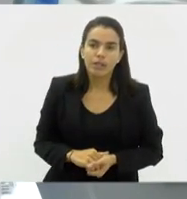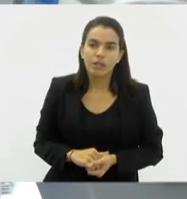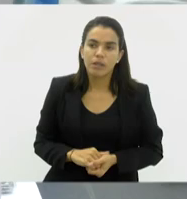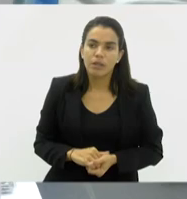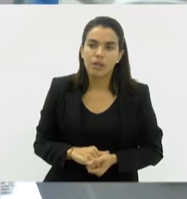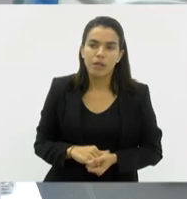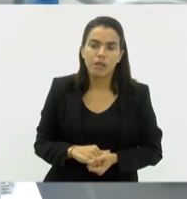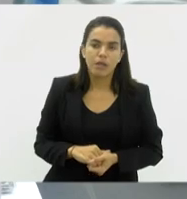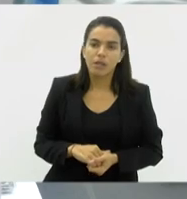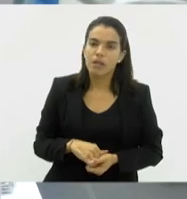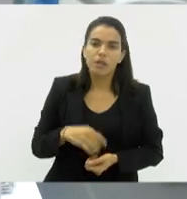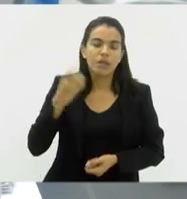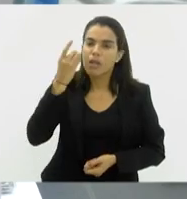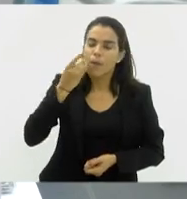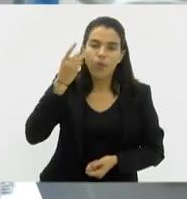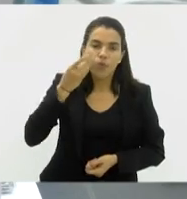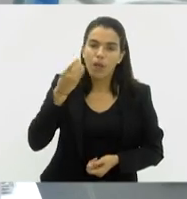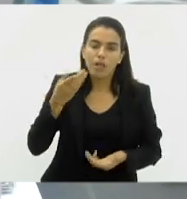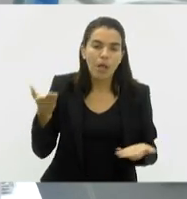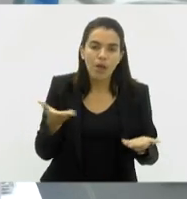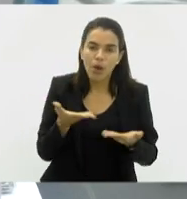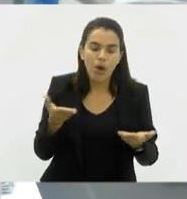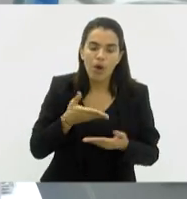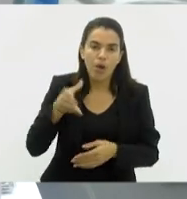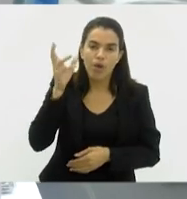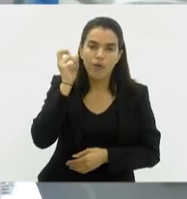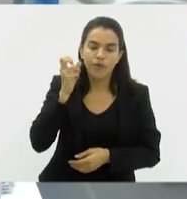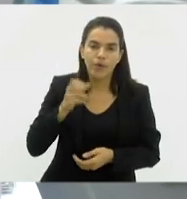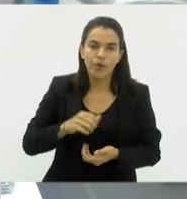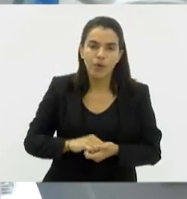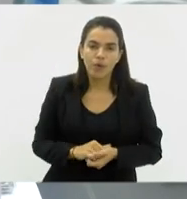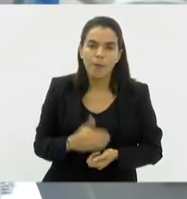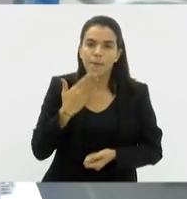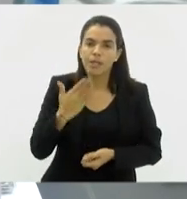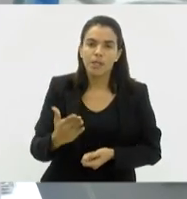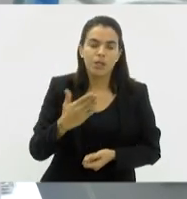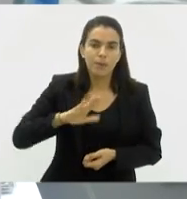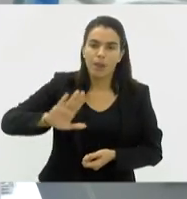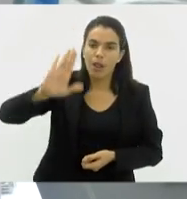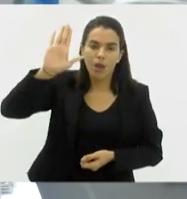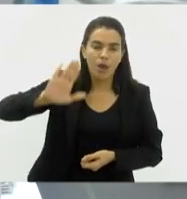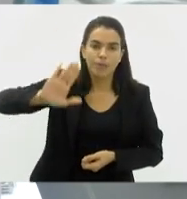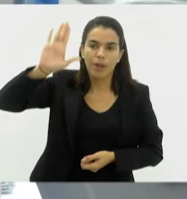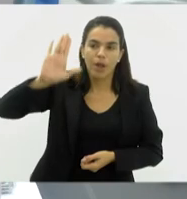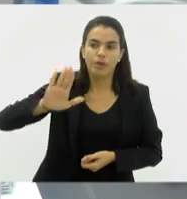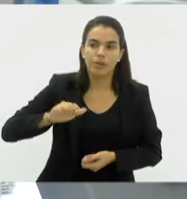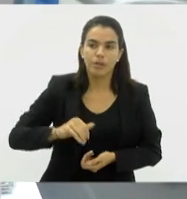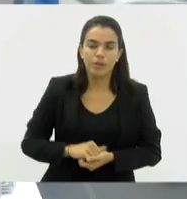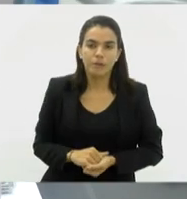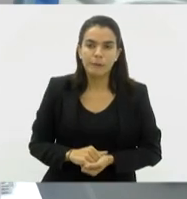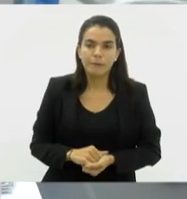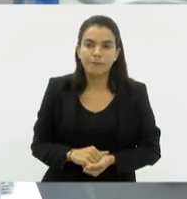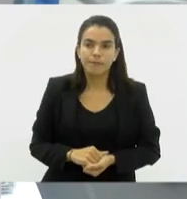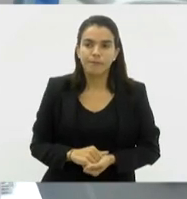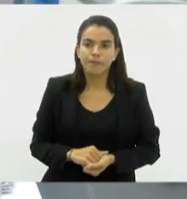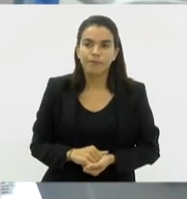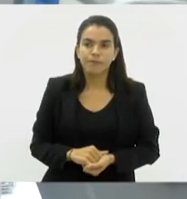nenhum outro ou deputada desta casa ouviu o seu pedido de pela ordem e eu gostaria de